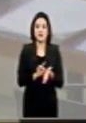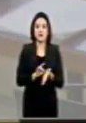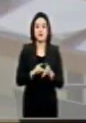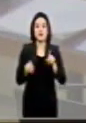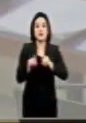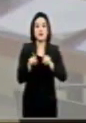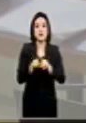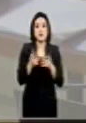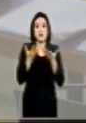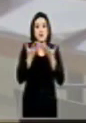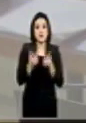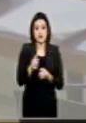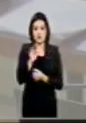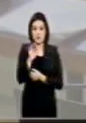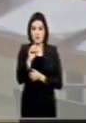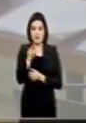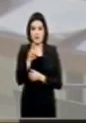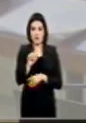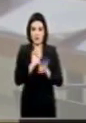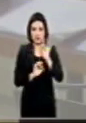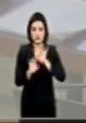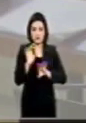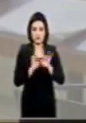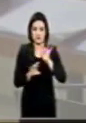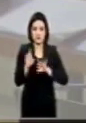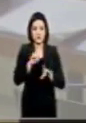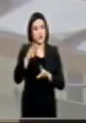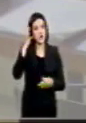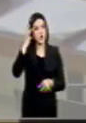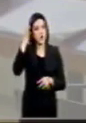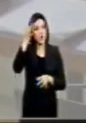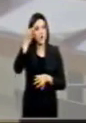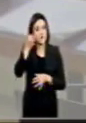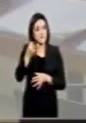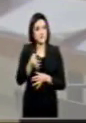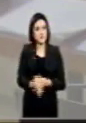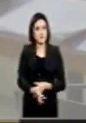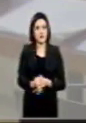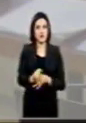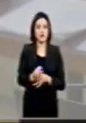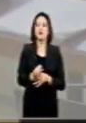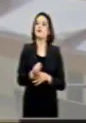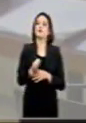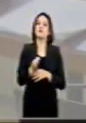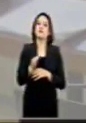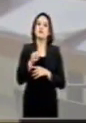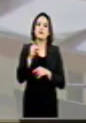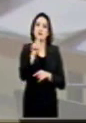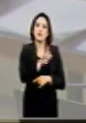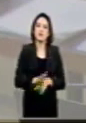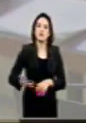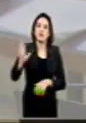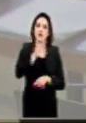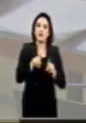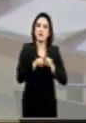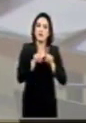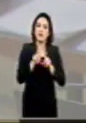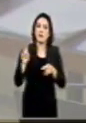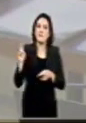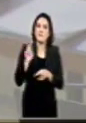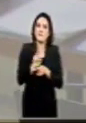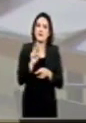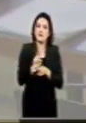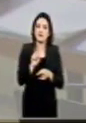de foro, sob uma compreensão republicana, volta-se à preservação da independência do exercício